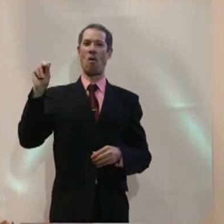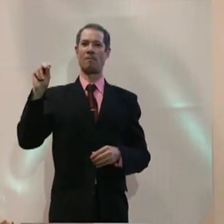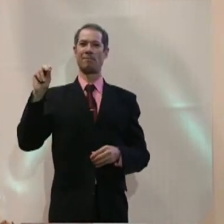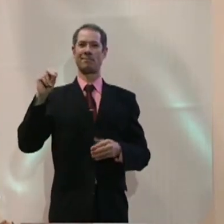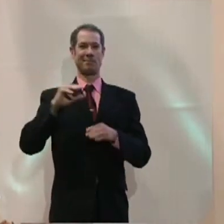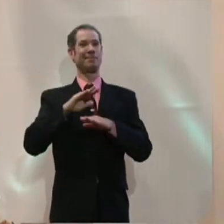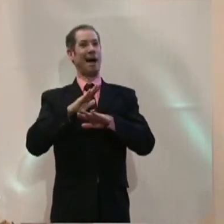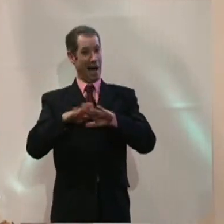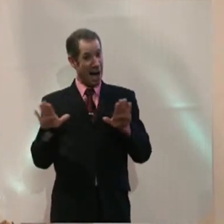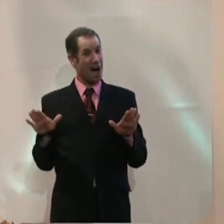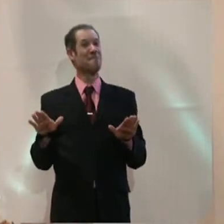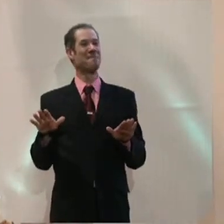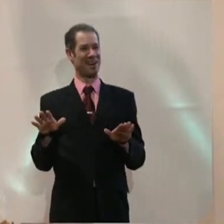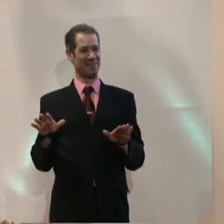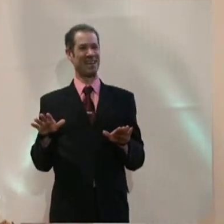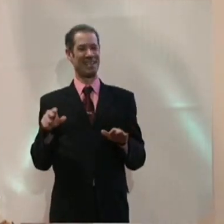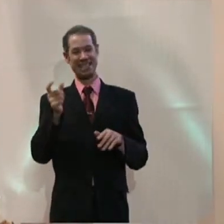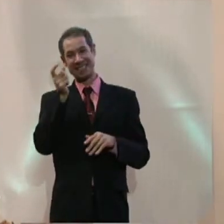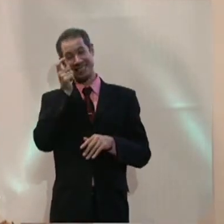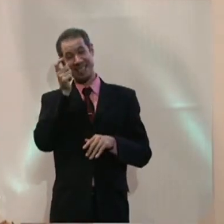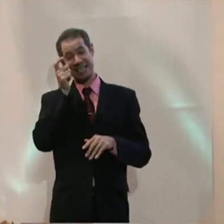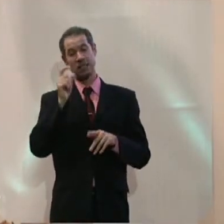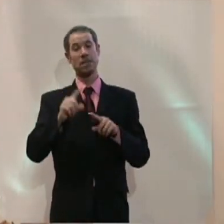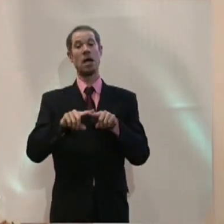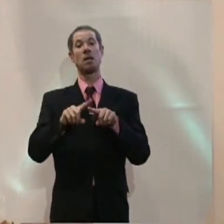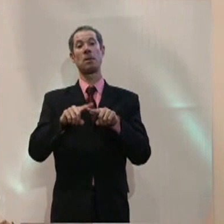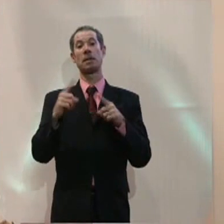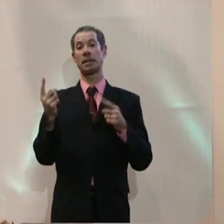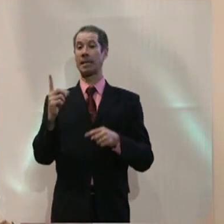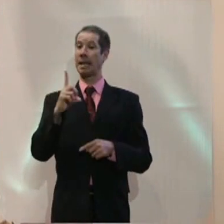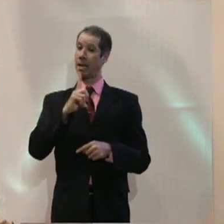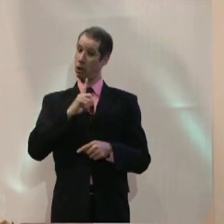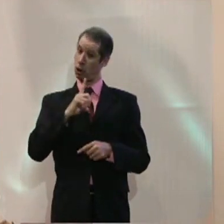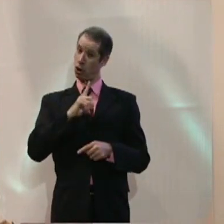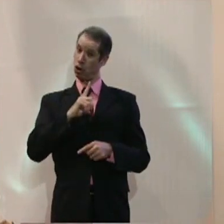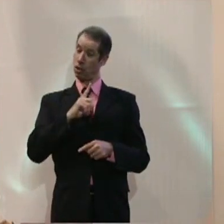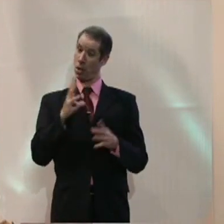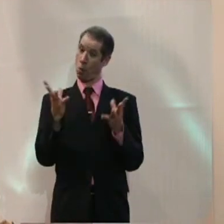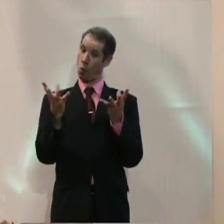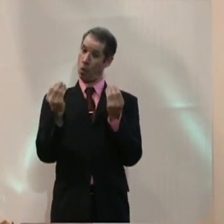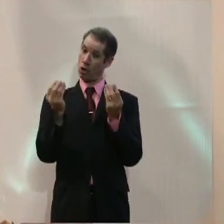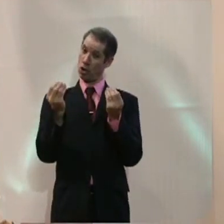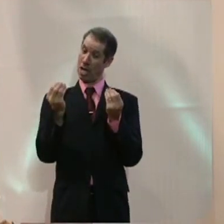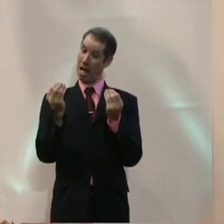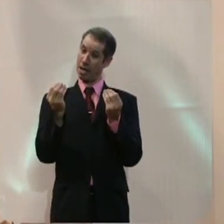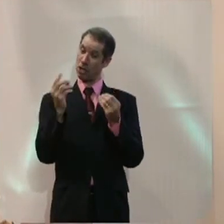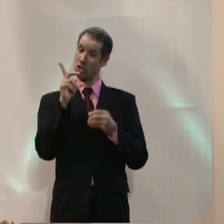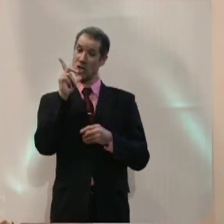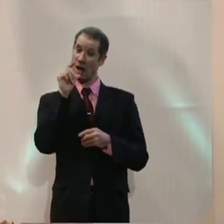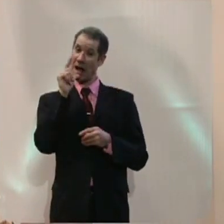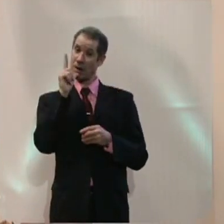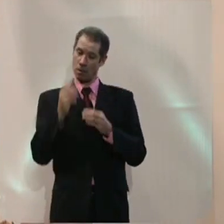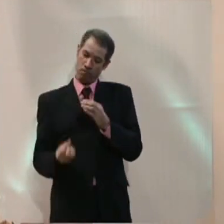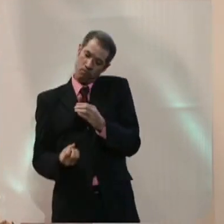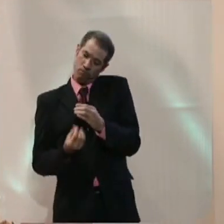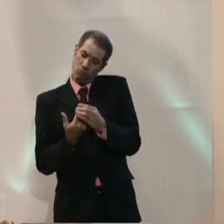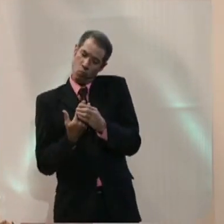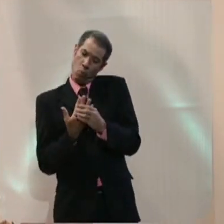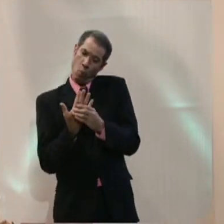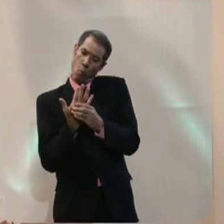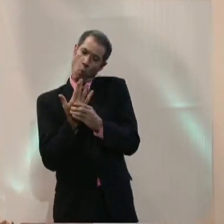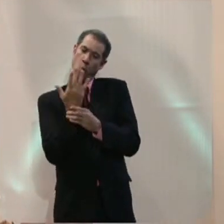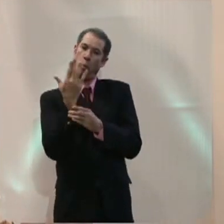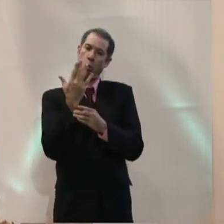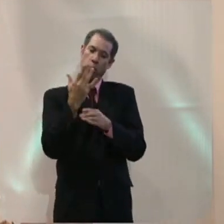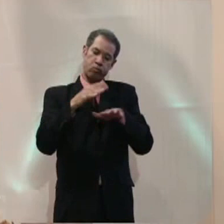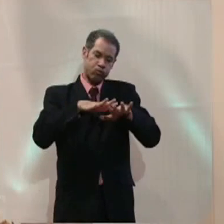esgotável, né? E é interessante porque ele tinha uma quantidade de água que brotava da